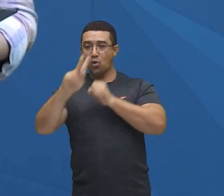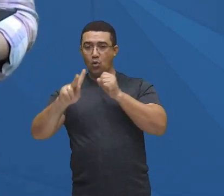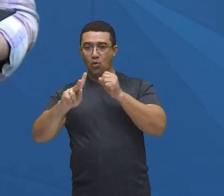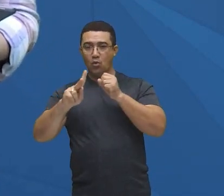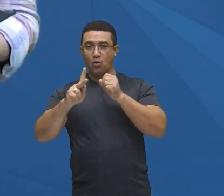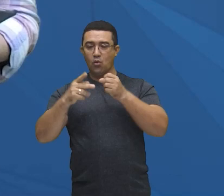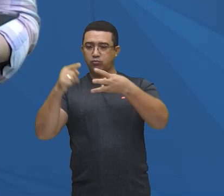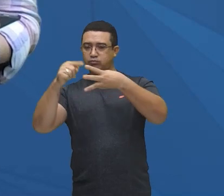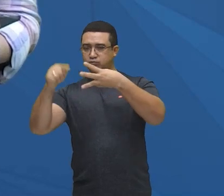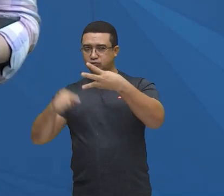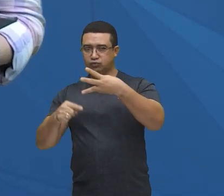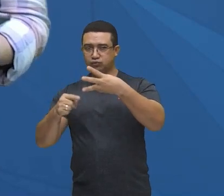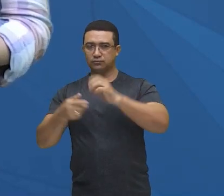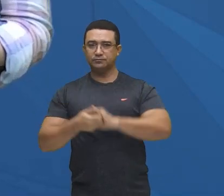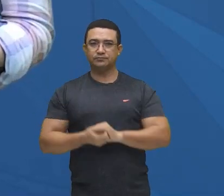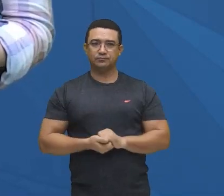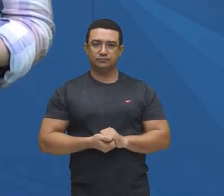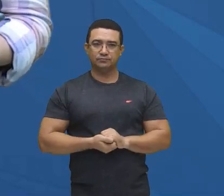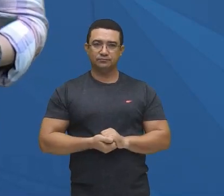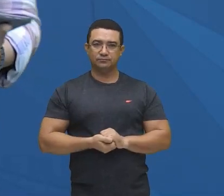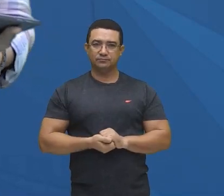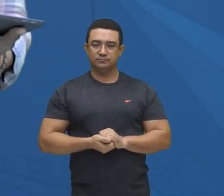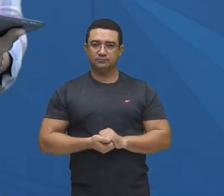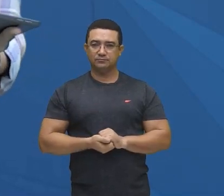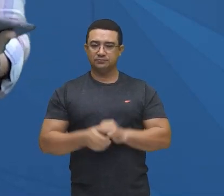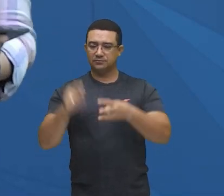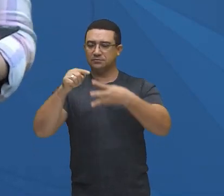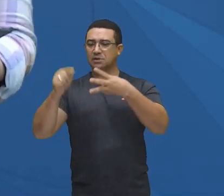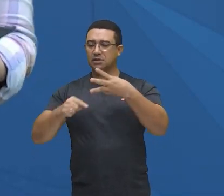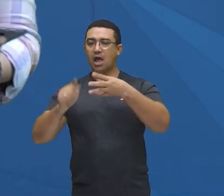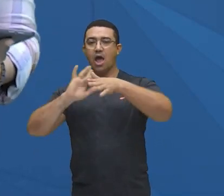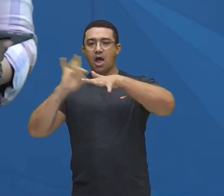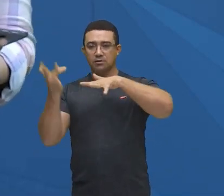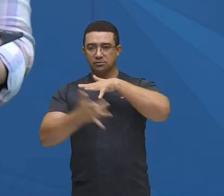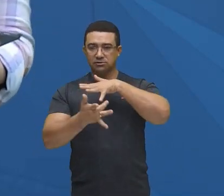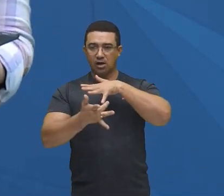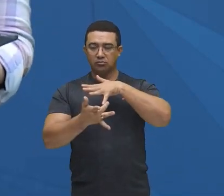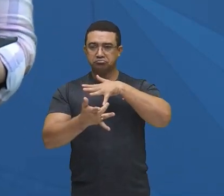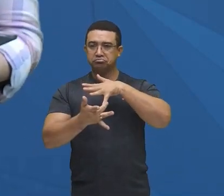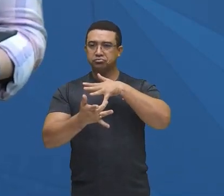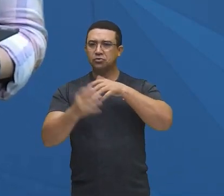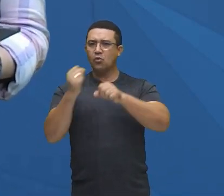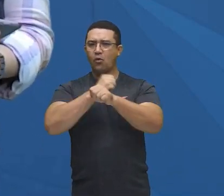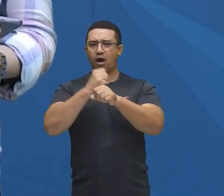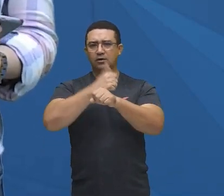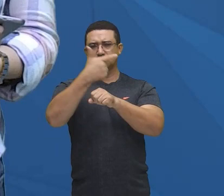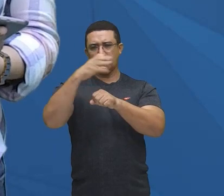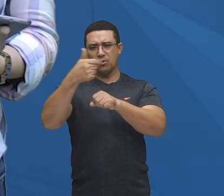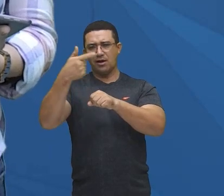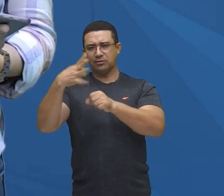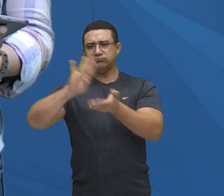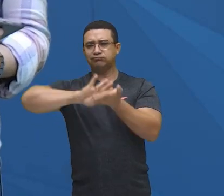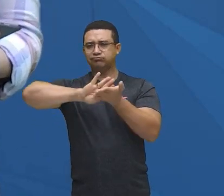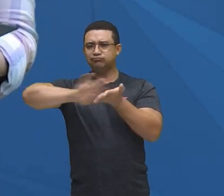e o Google+, né? Qual dessas três redes deixou de existir em